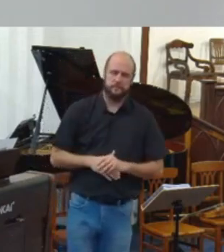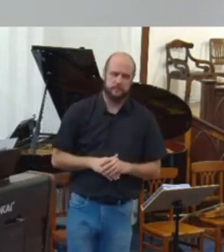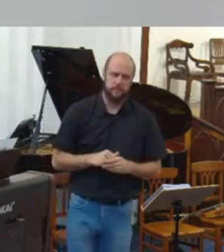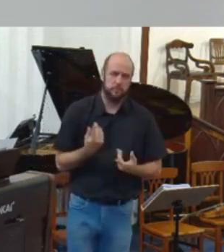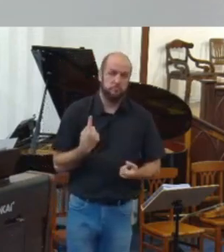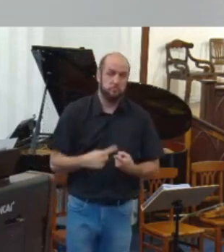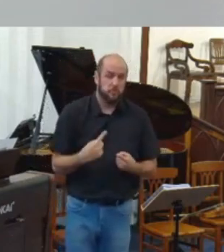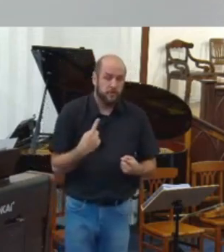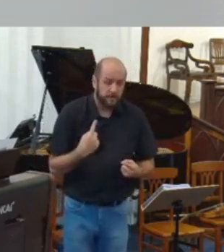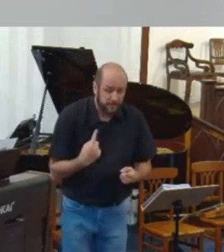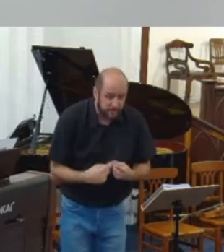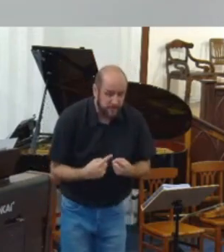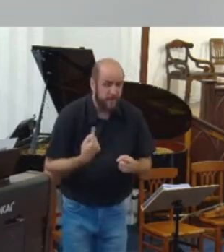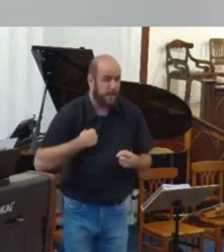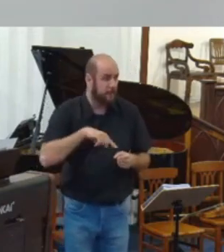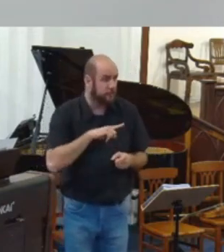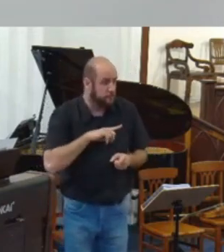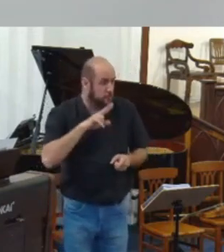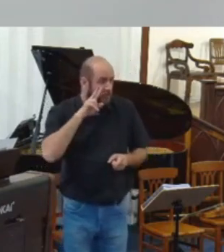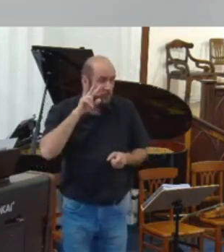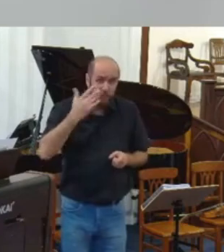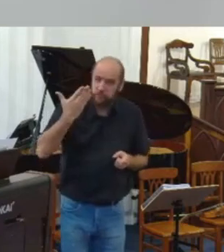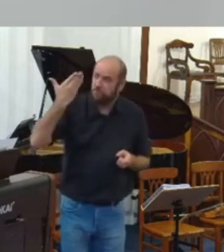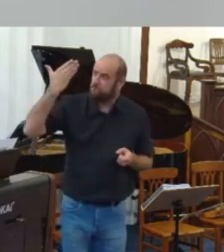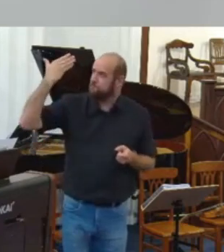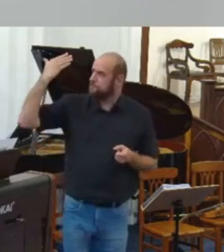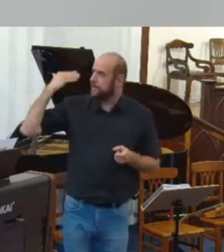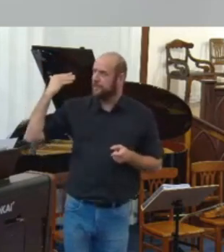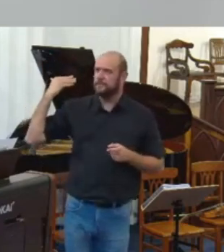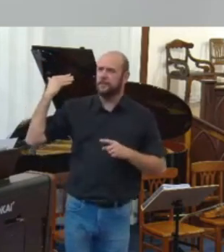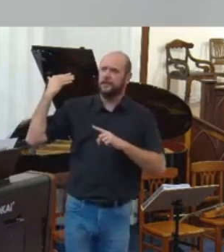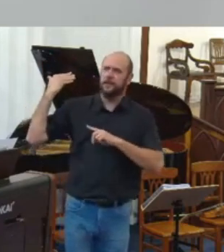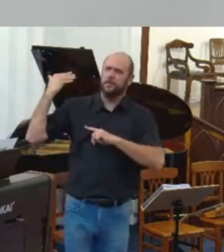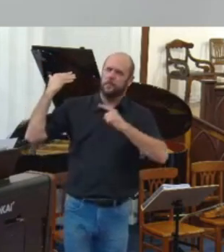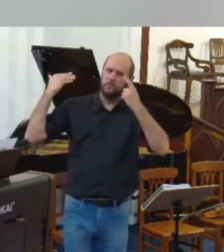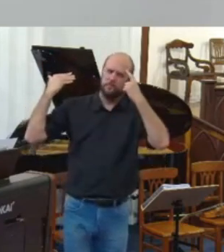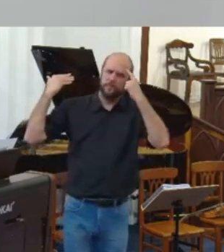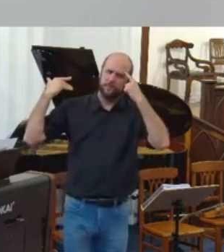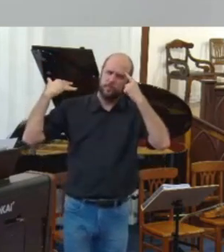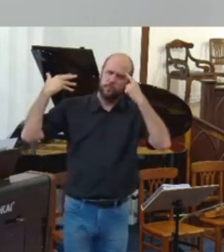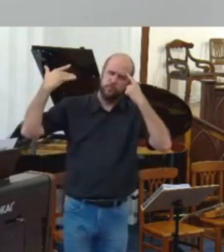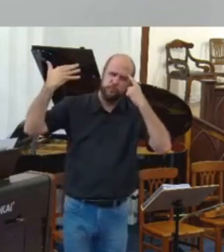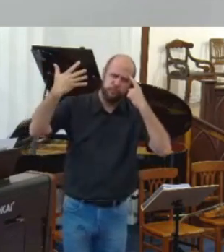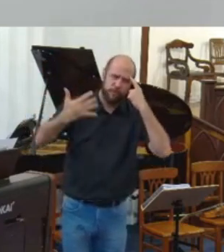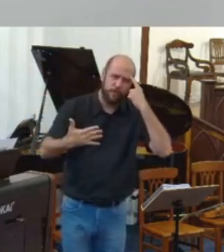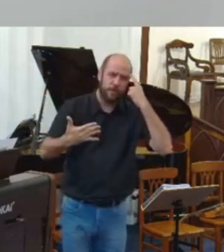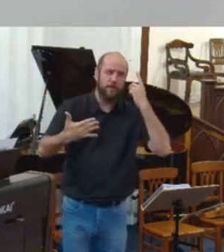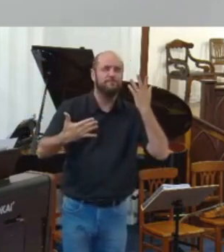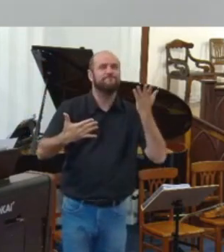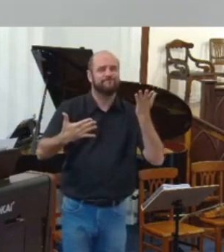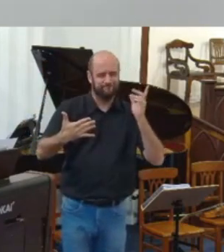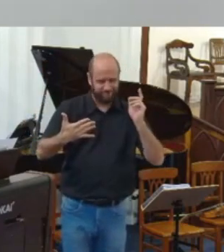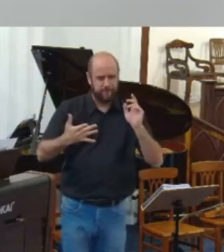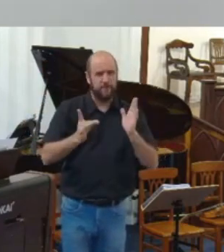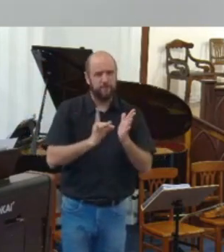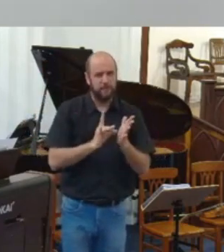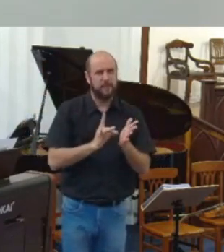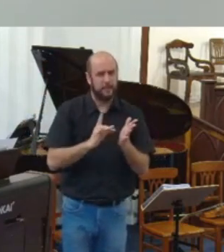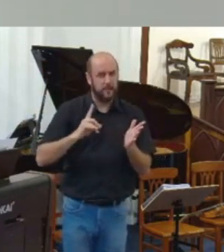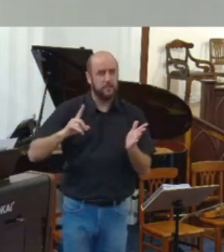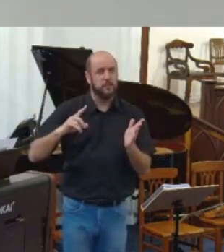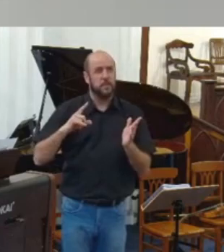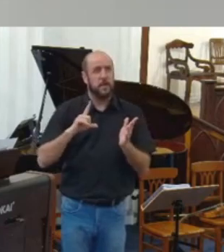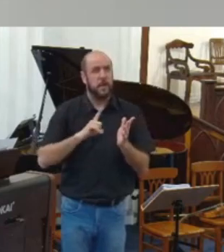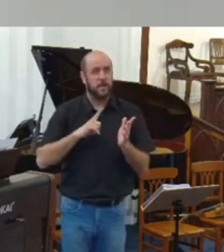Por que é que nós podemos olhar para trás e dizer: sim, nós estamos sendo alvos,